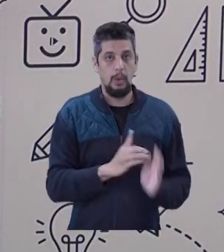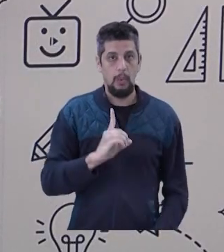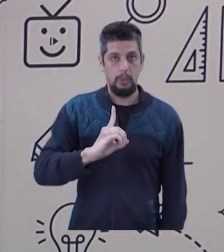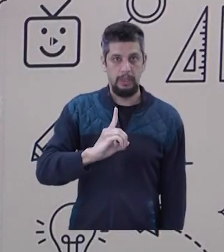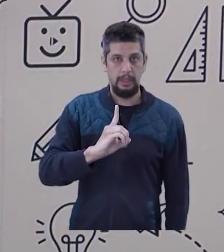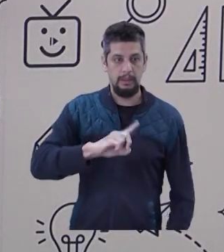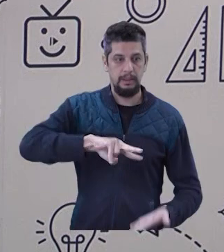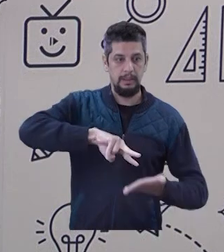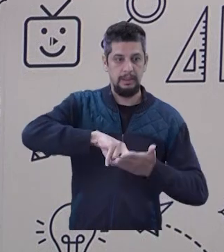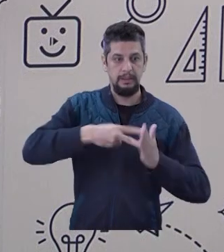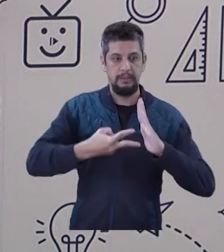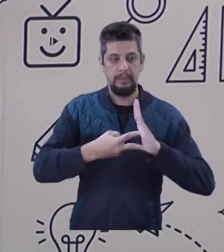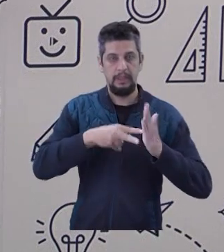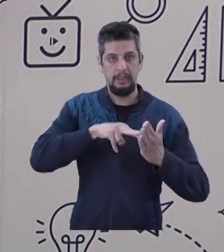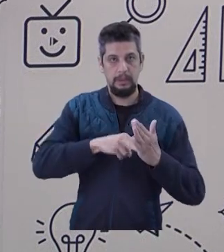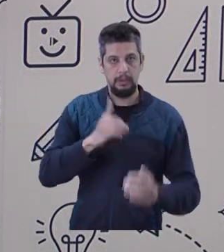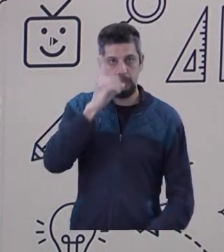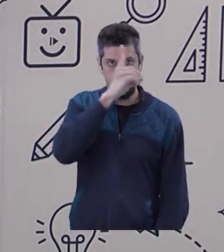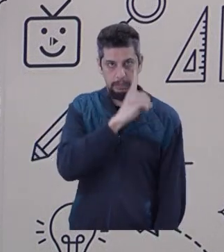o de domingo. De domingo.